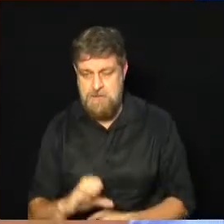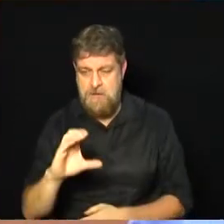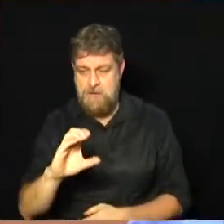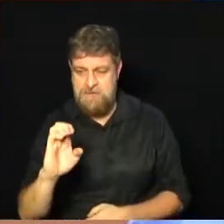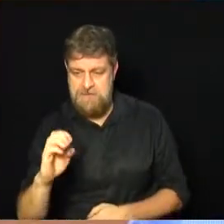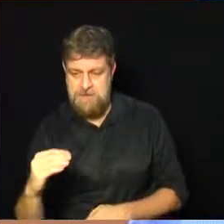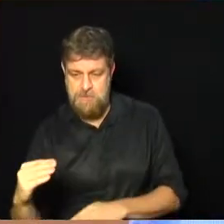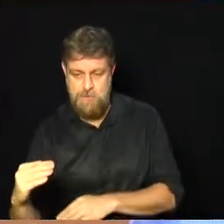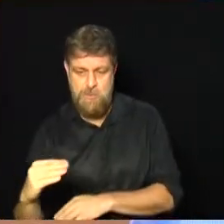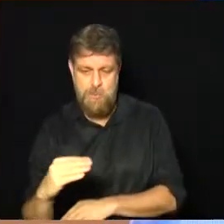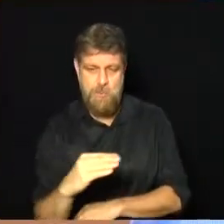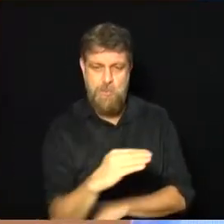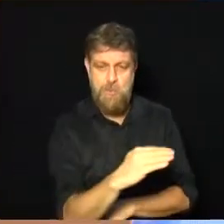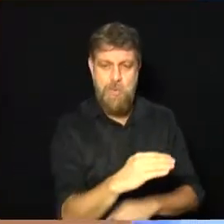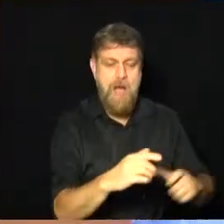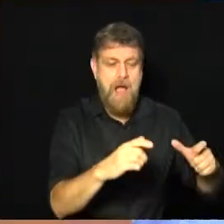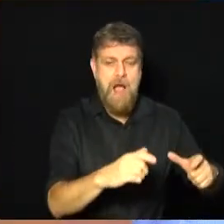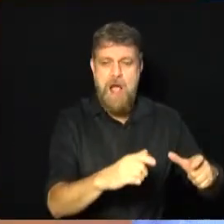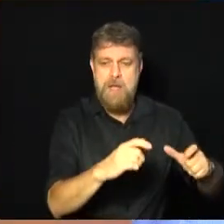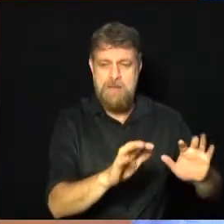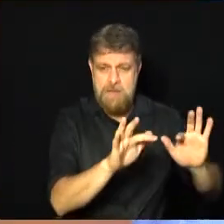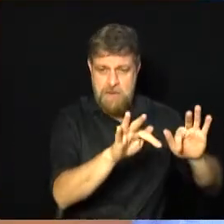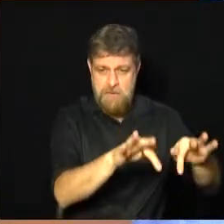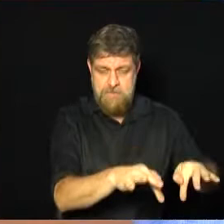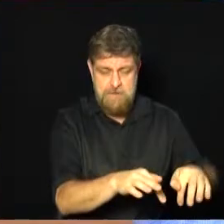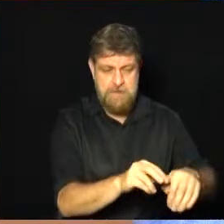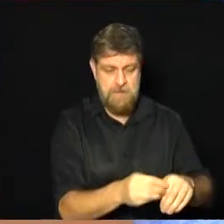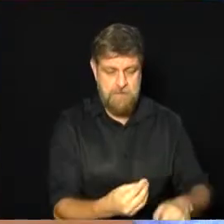Elíseos até o final lá no Vida